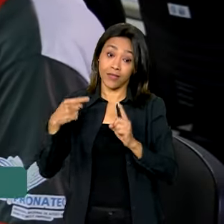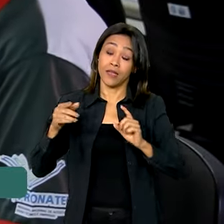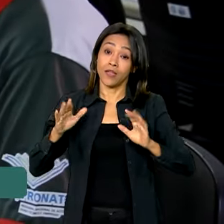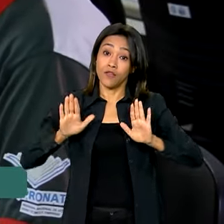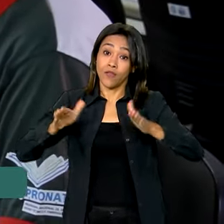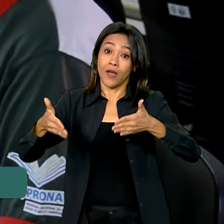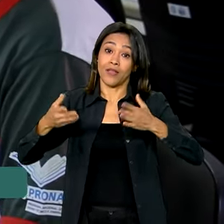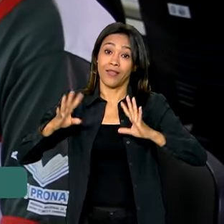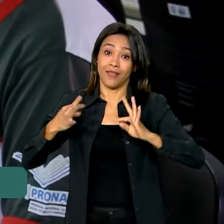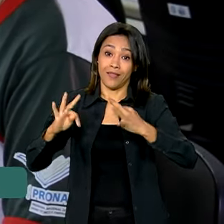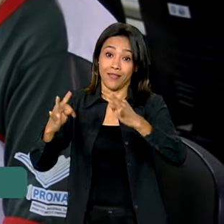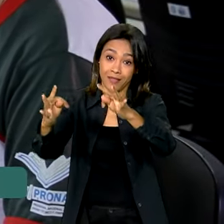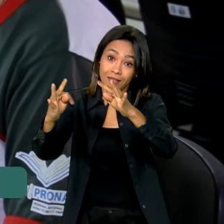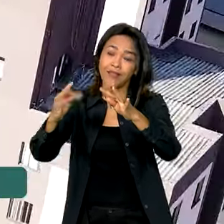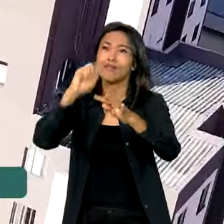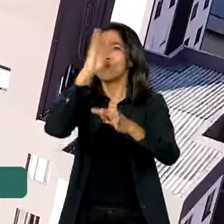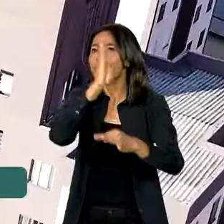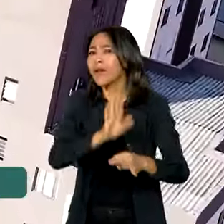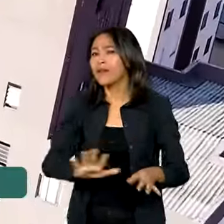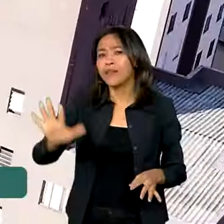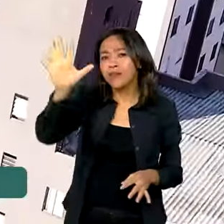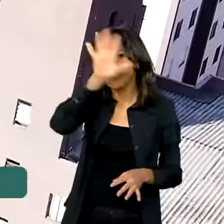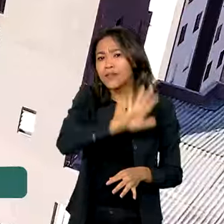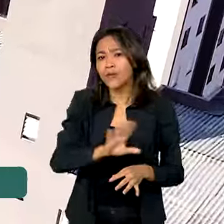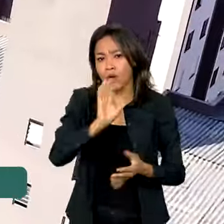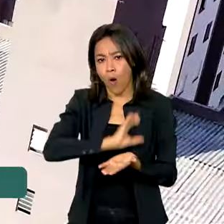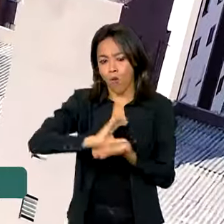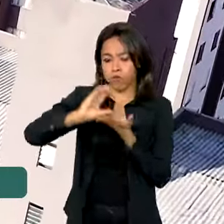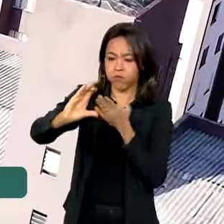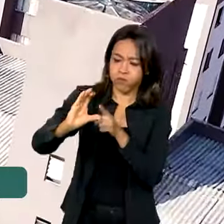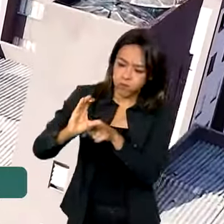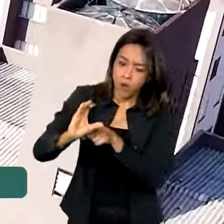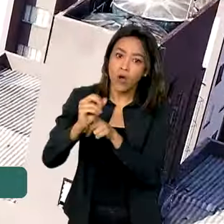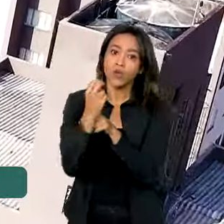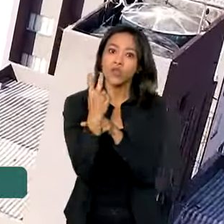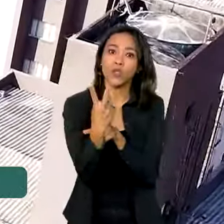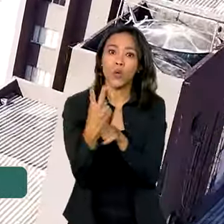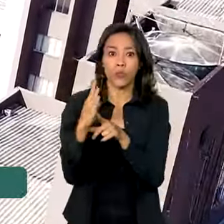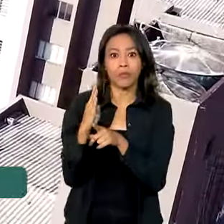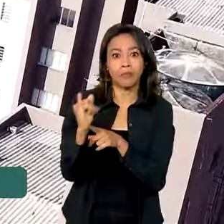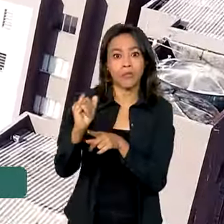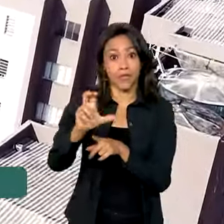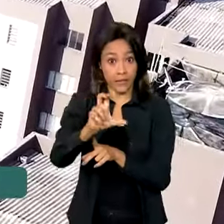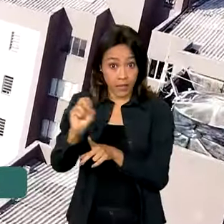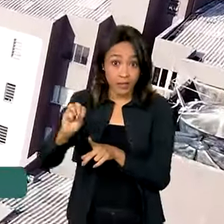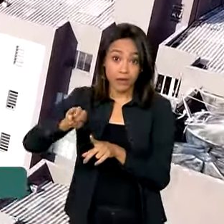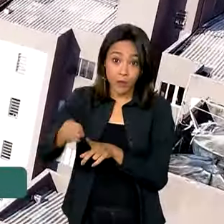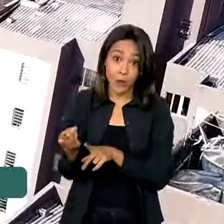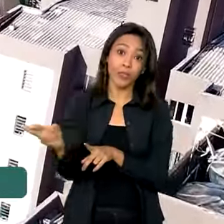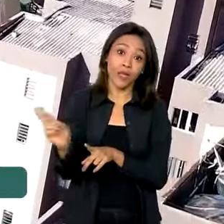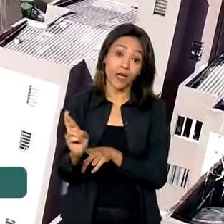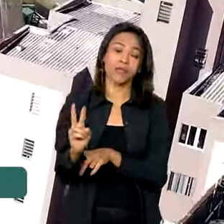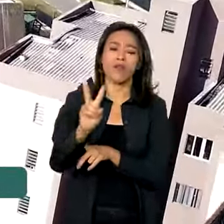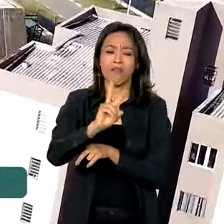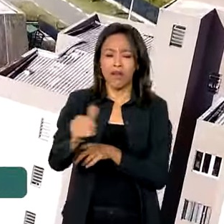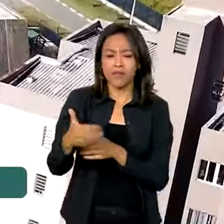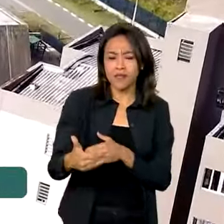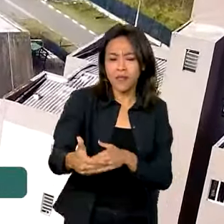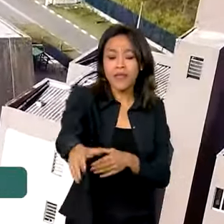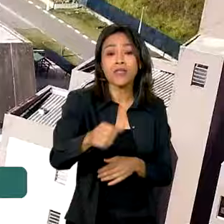Tecnologia em todo o Brasil o investimento é de R 2 bilhões meio deais serão 14